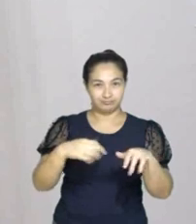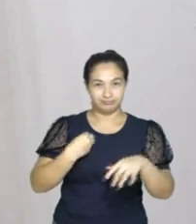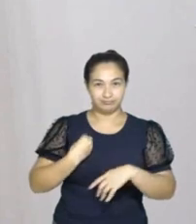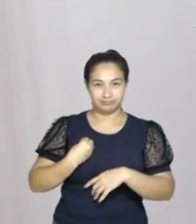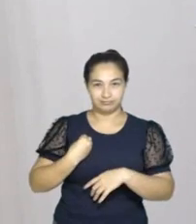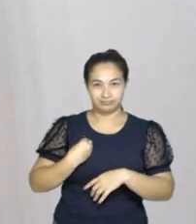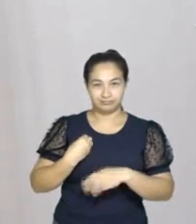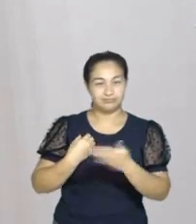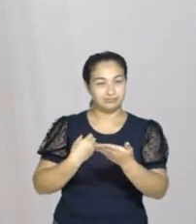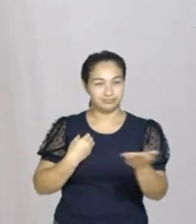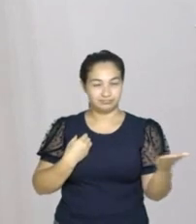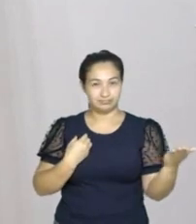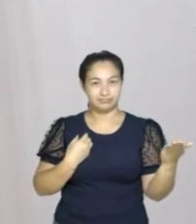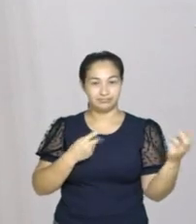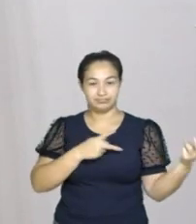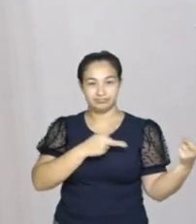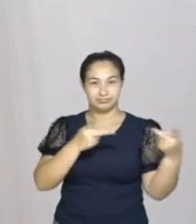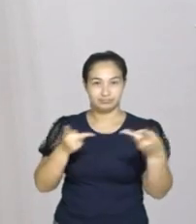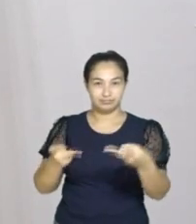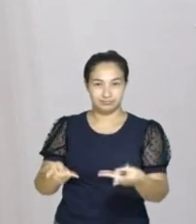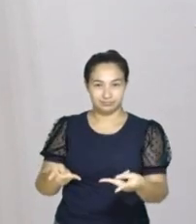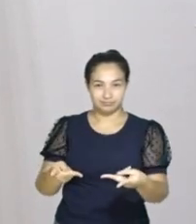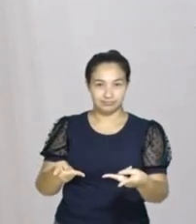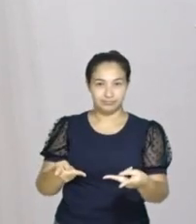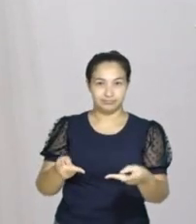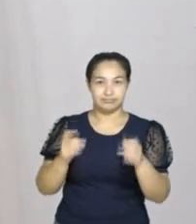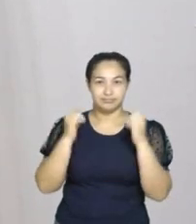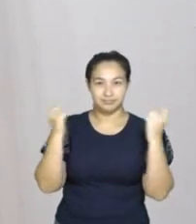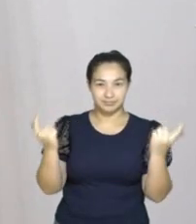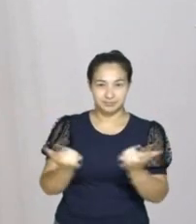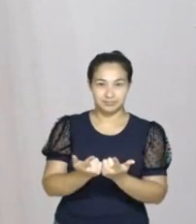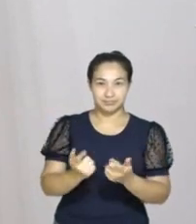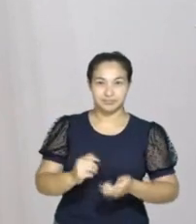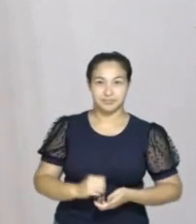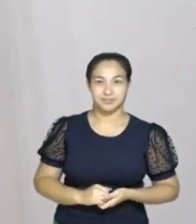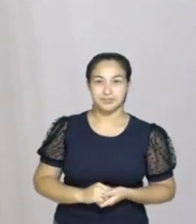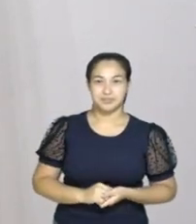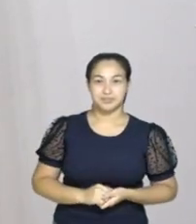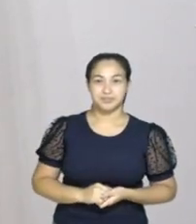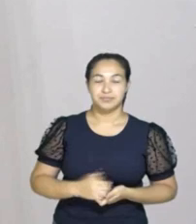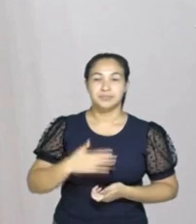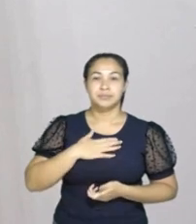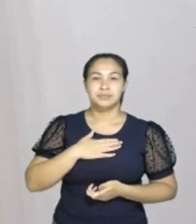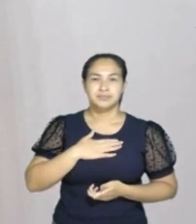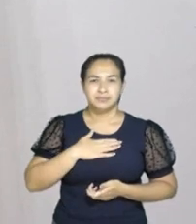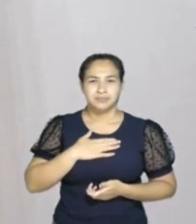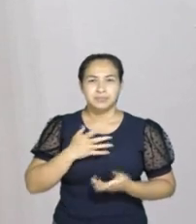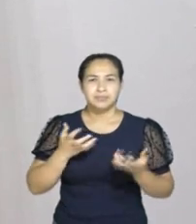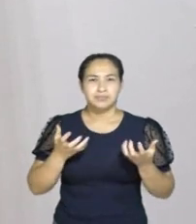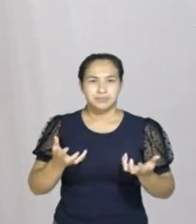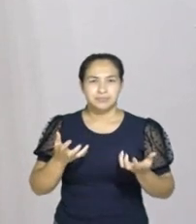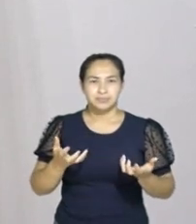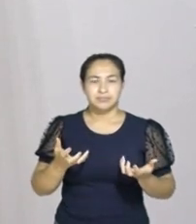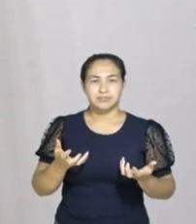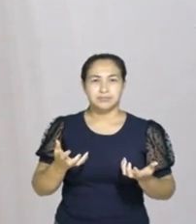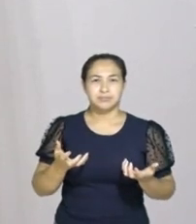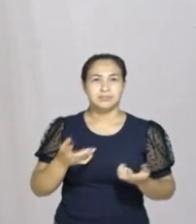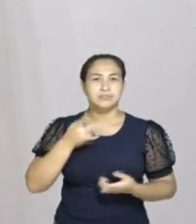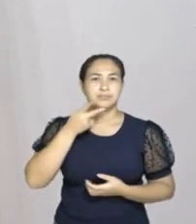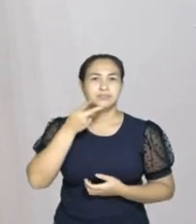Mirins também que acompanham aqui a nossa sessão quero aqui manifestar também em relação